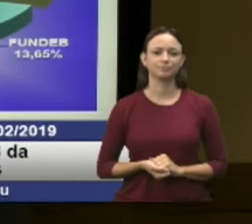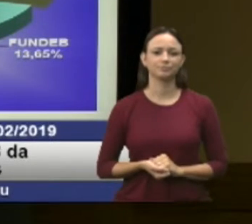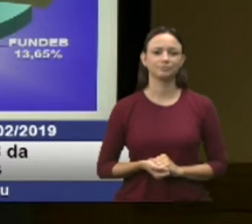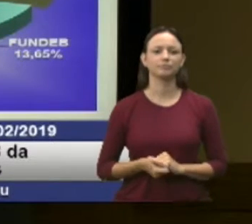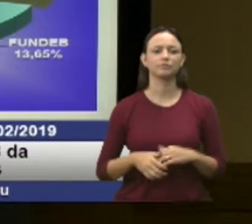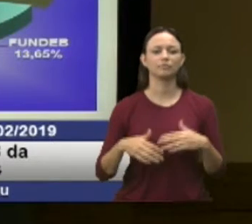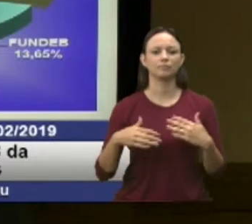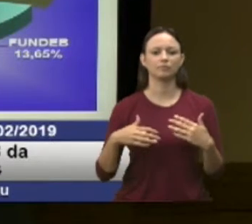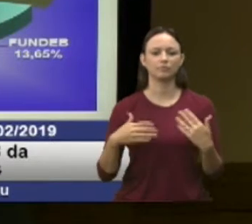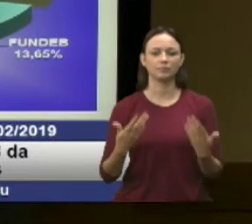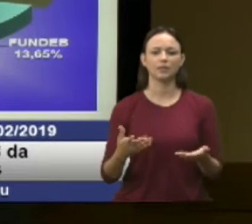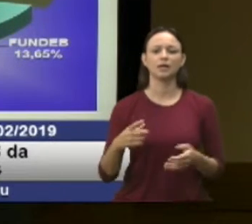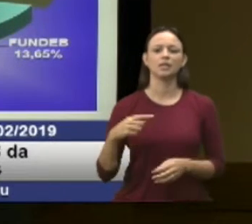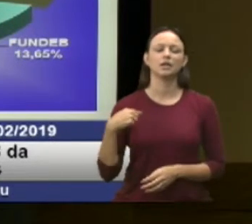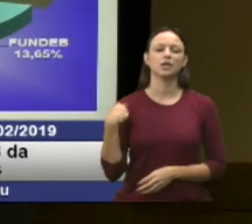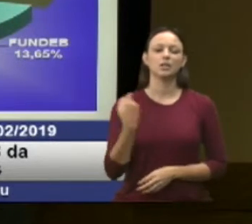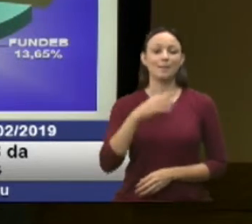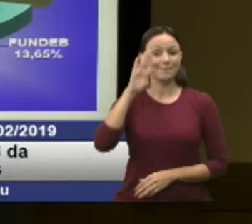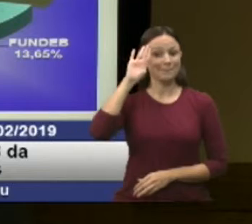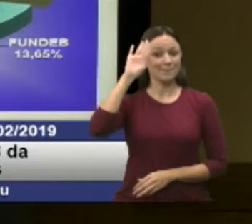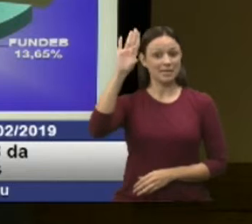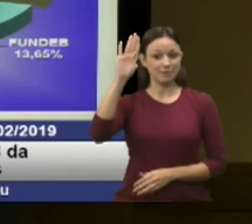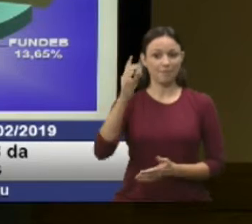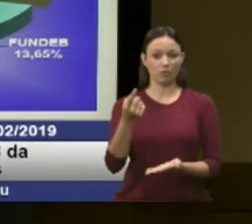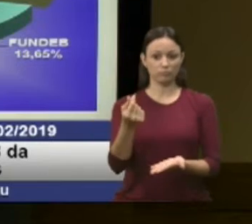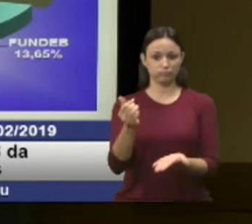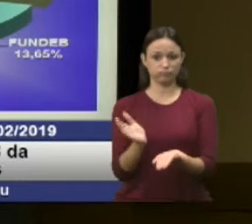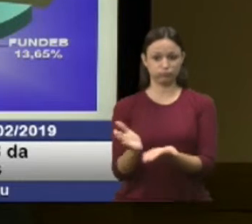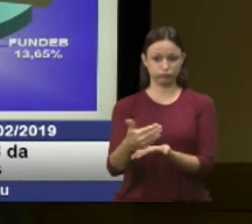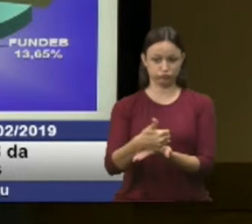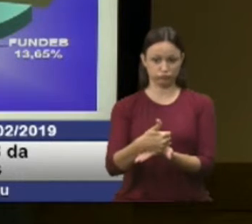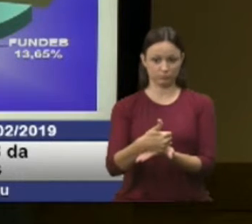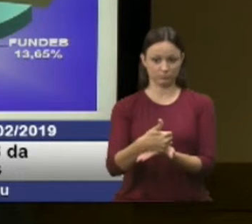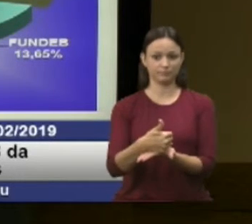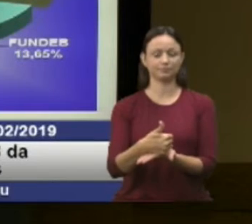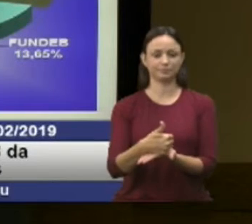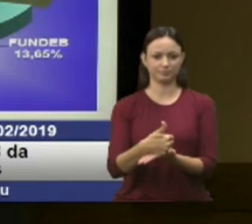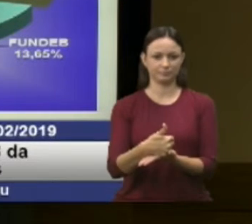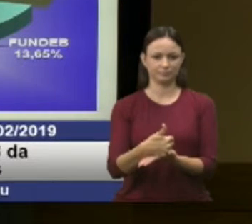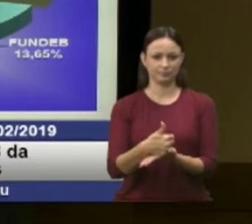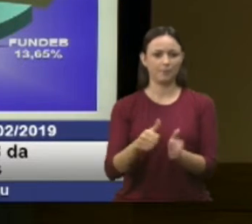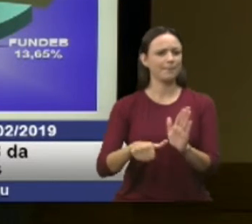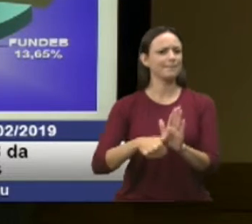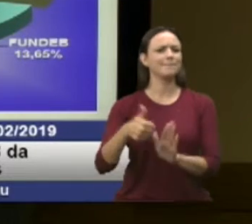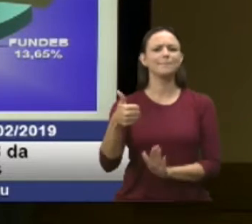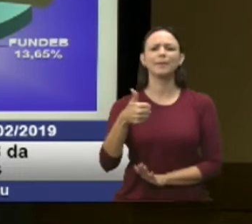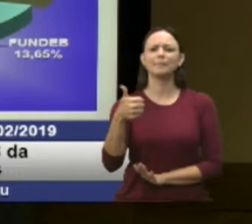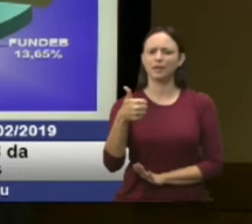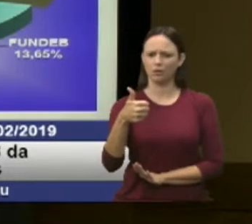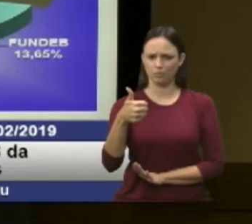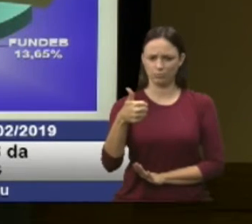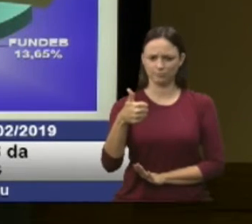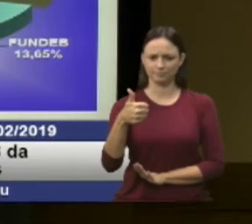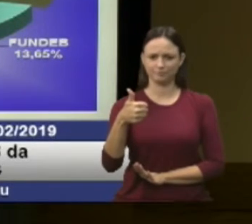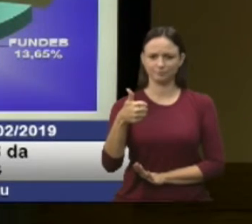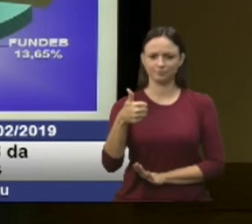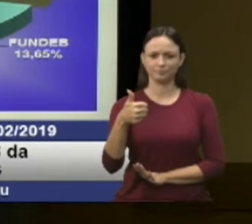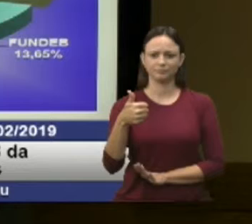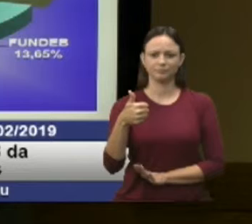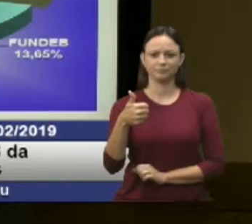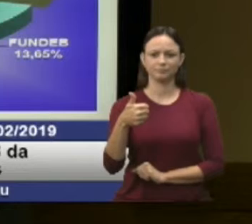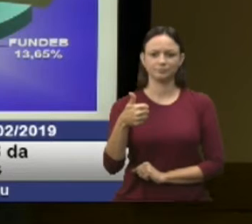Então, as nossas principais receitas são, em primeiro lugar,